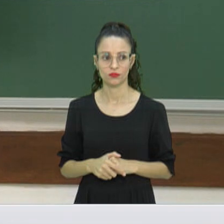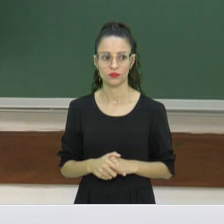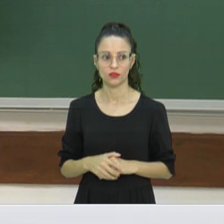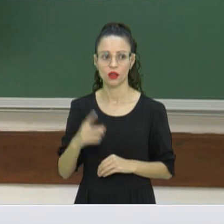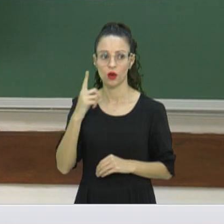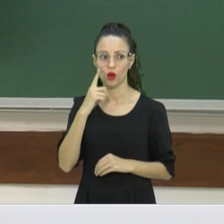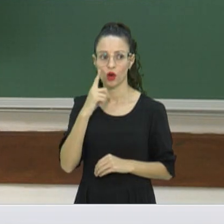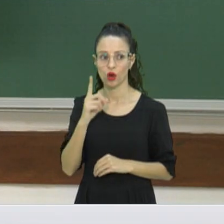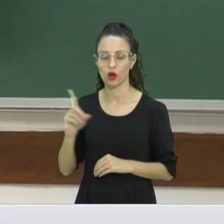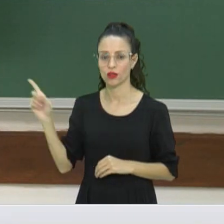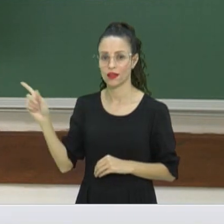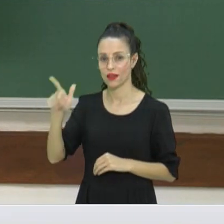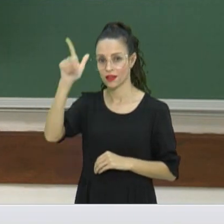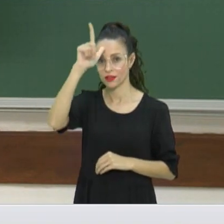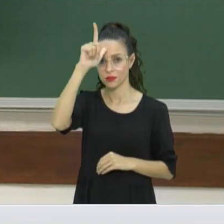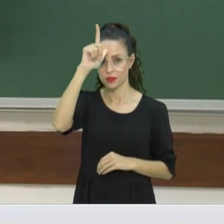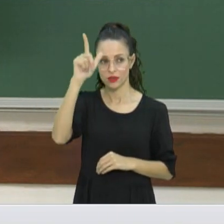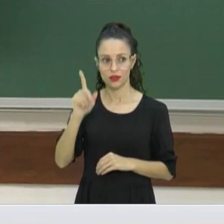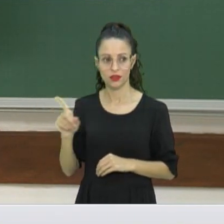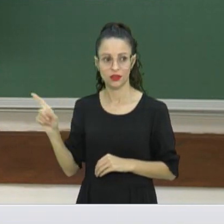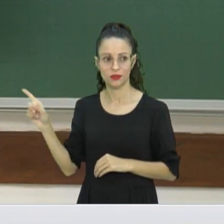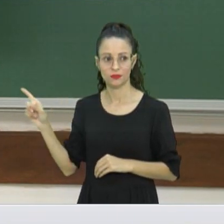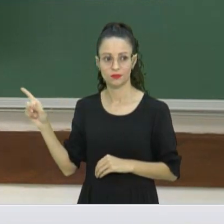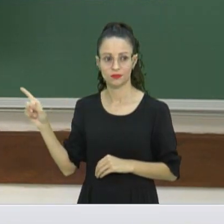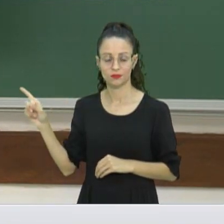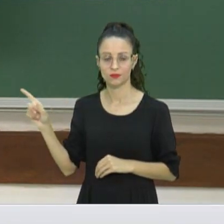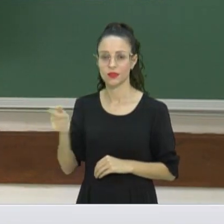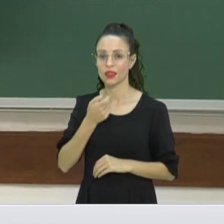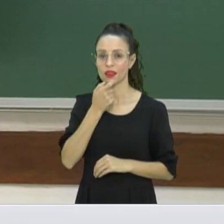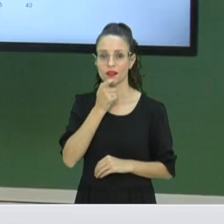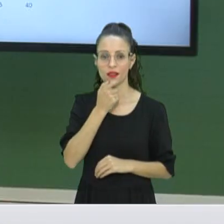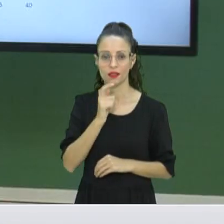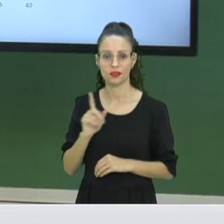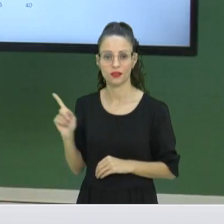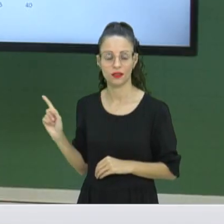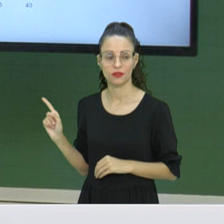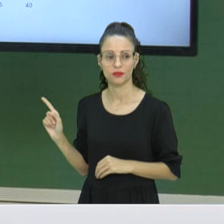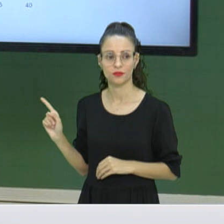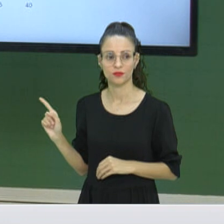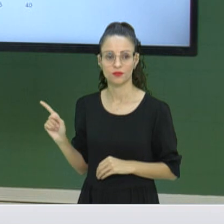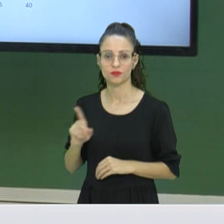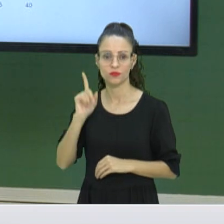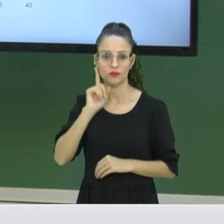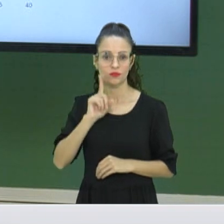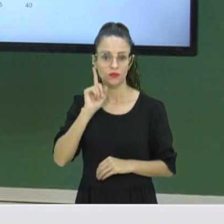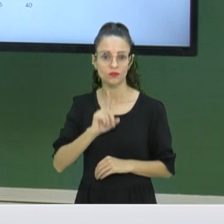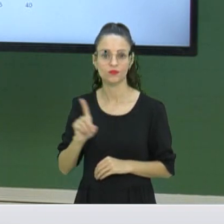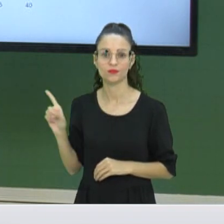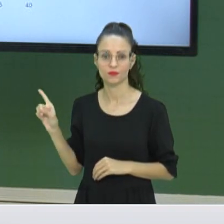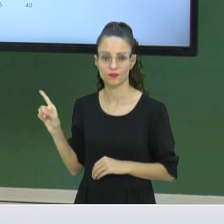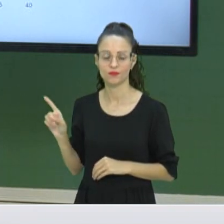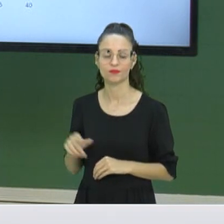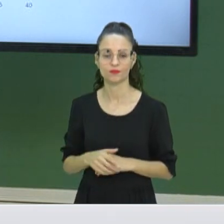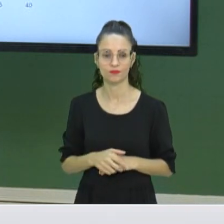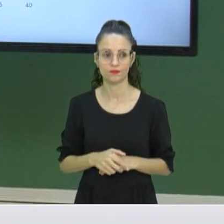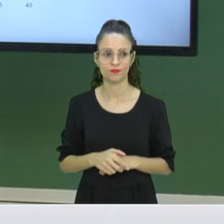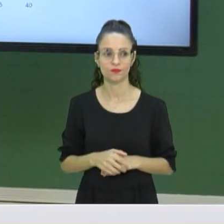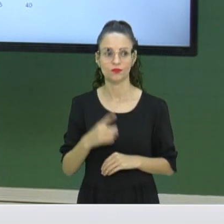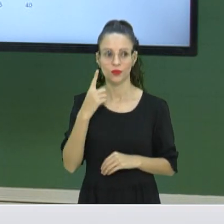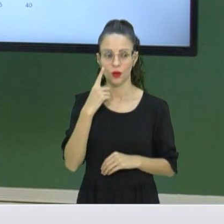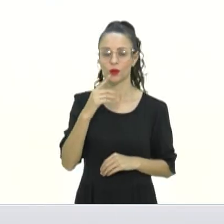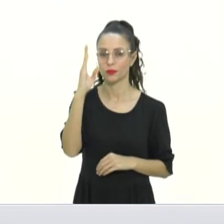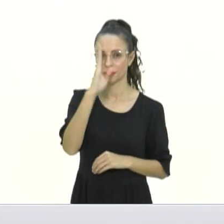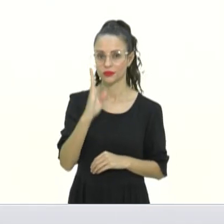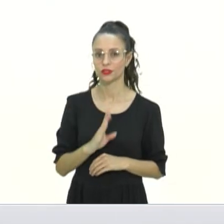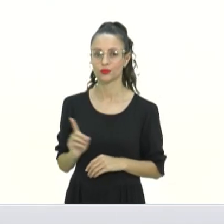Olha a condição da Alemanha, olha a condição do Reino Unido, olha a condição dos Estados Unidos e olha